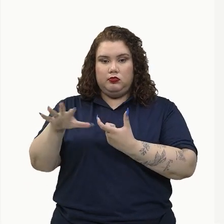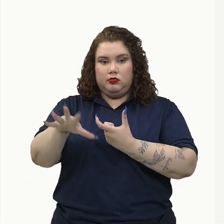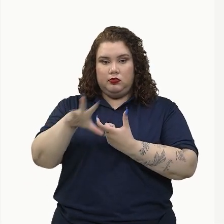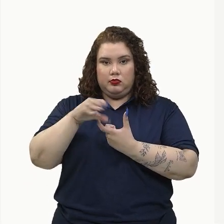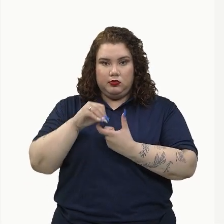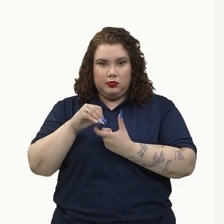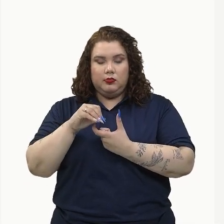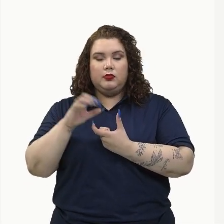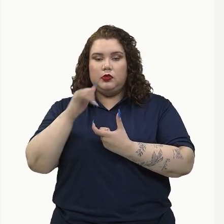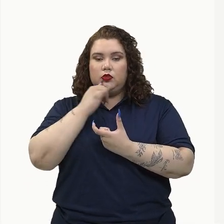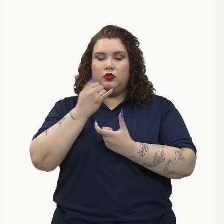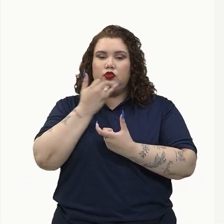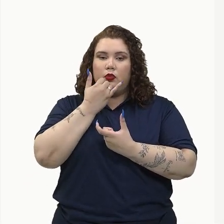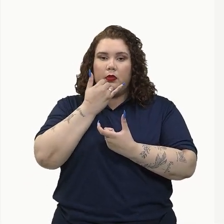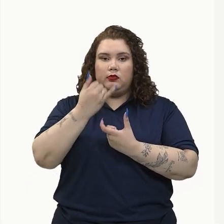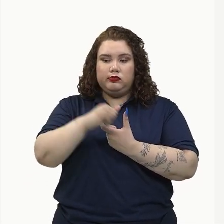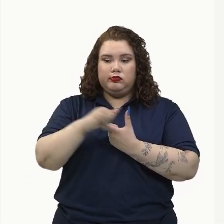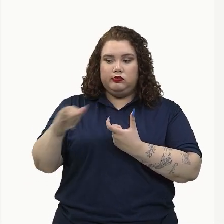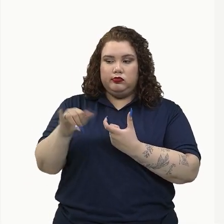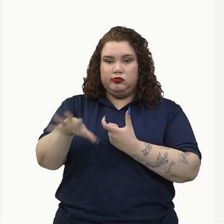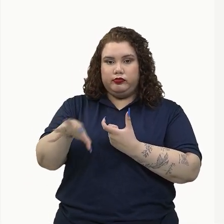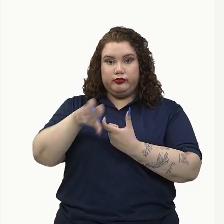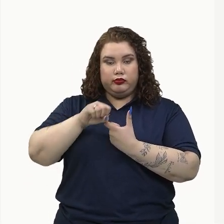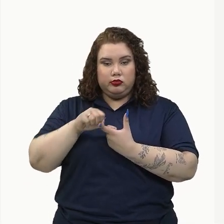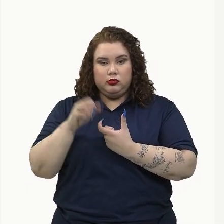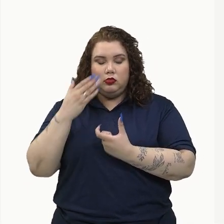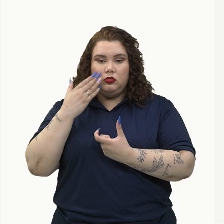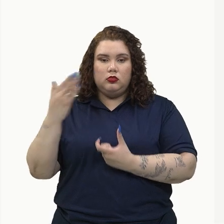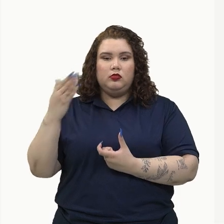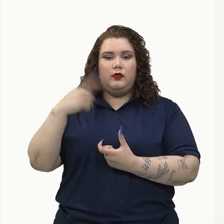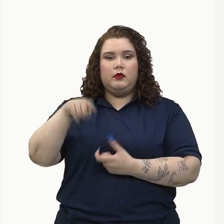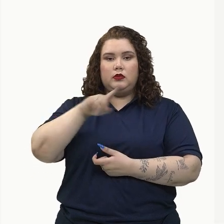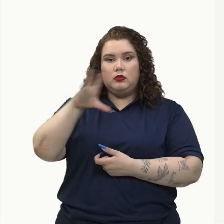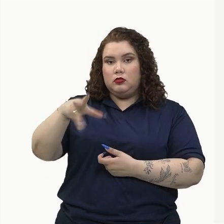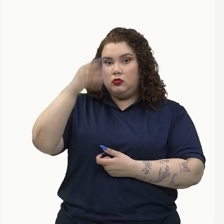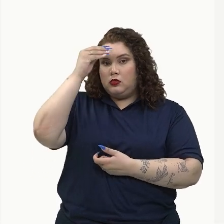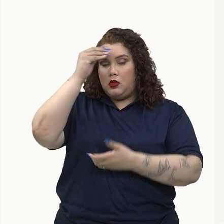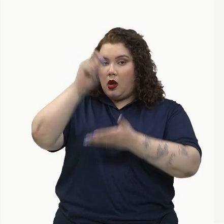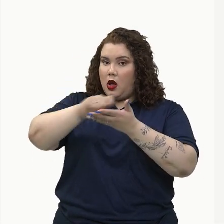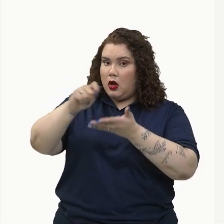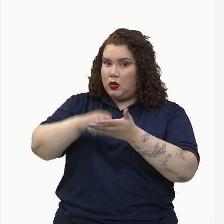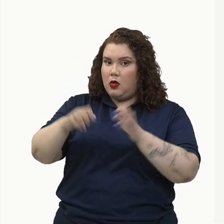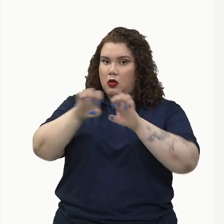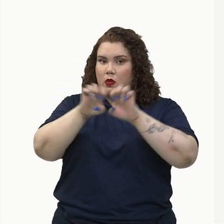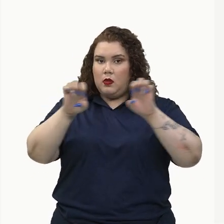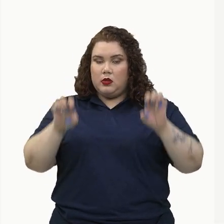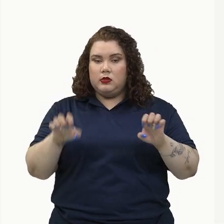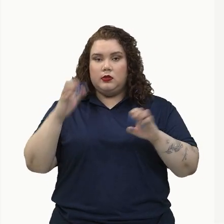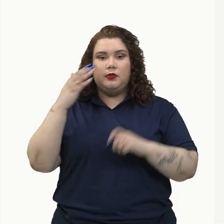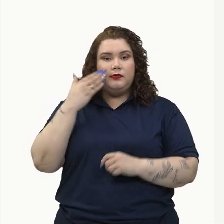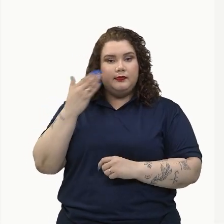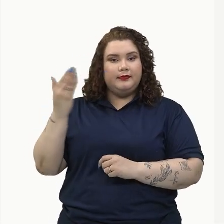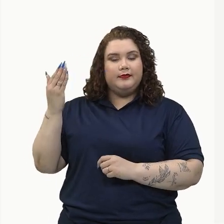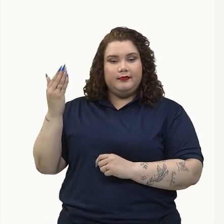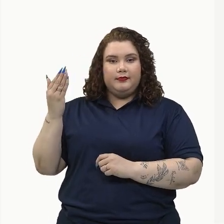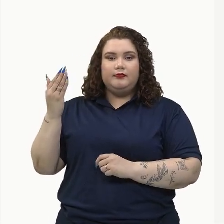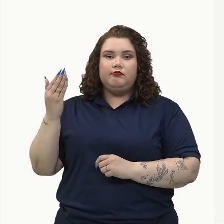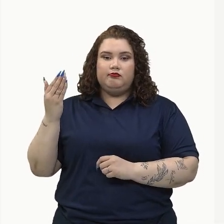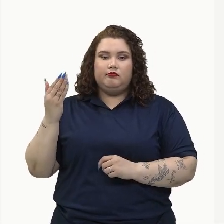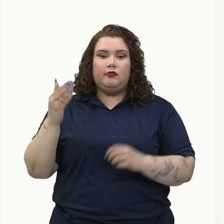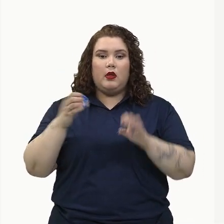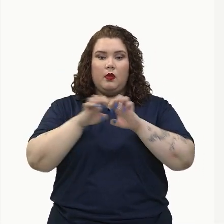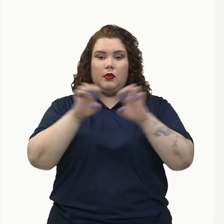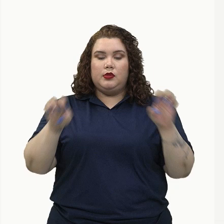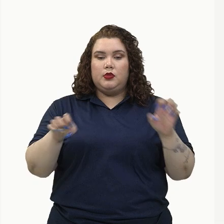escrita para que você memorize essa equação, anote aí nas suas anotações a equação